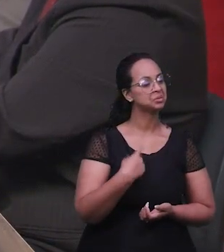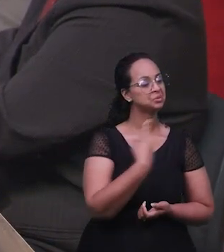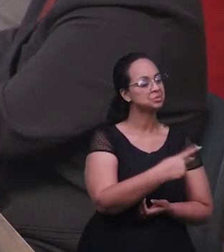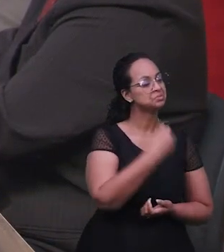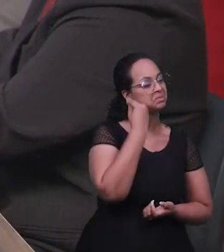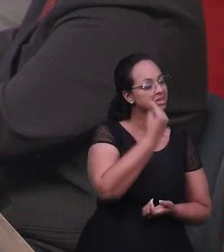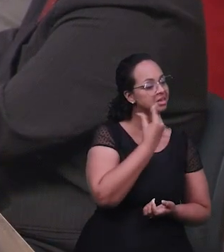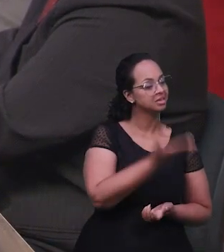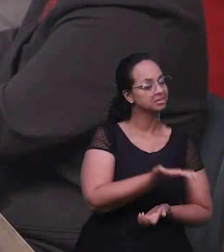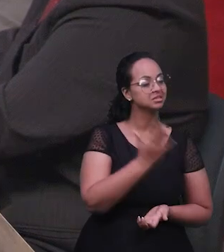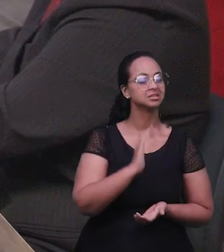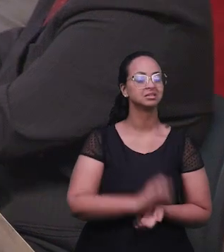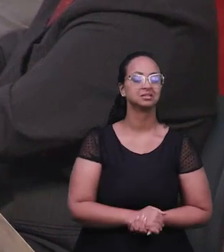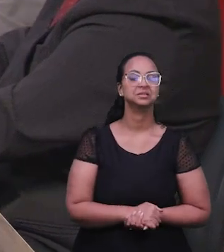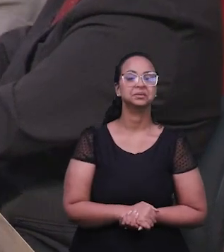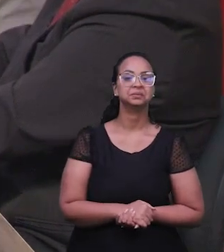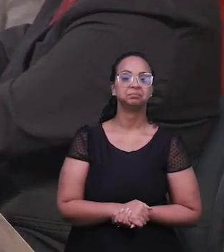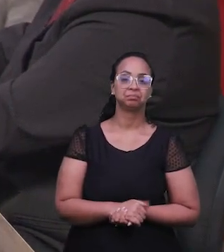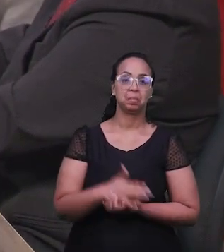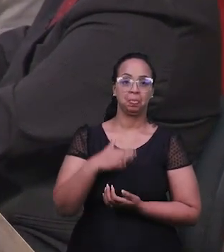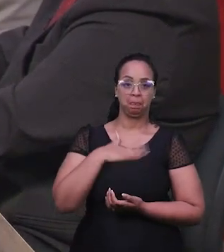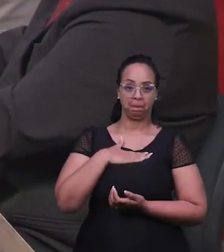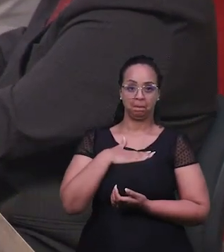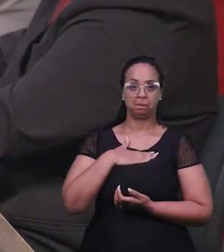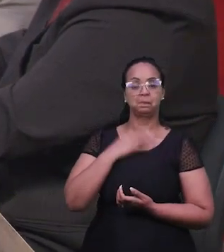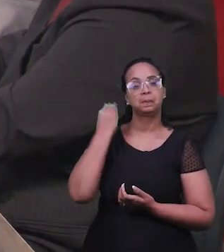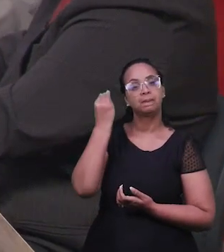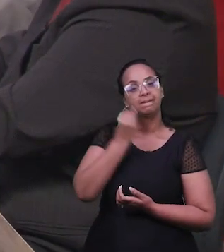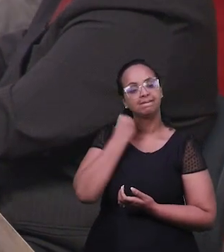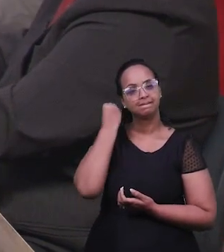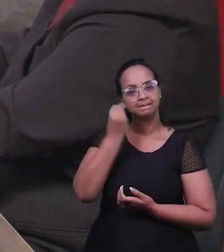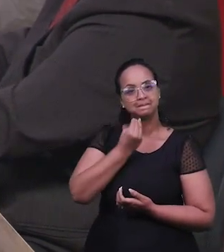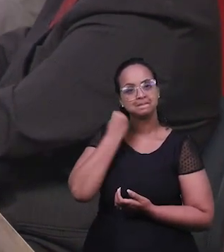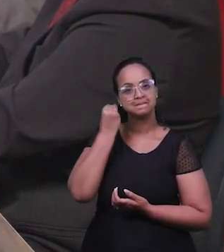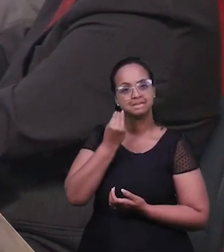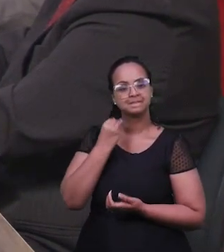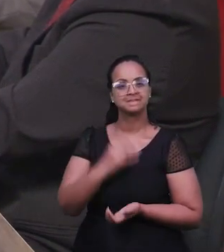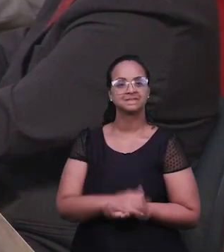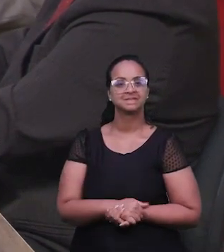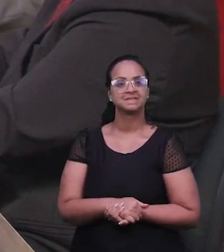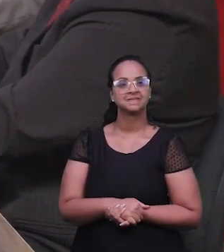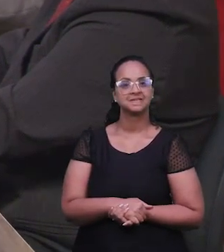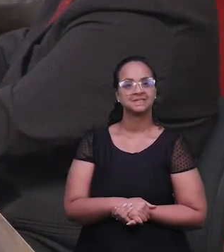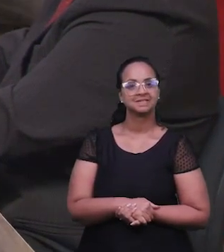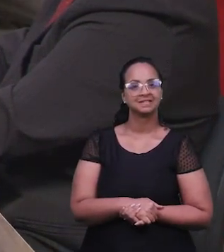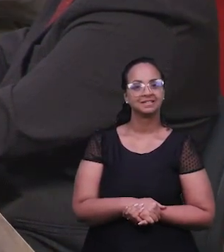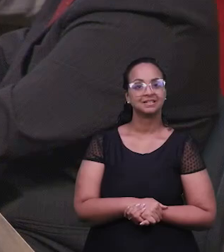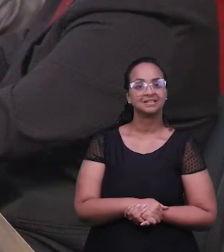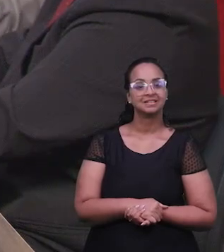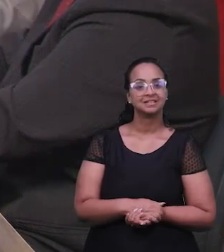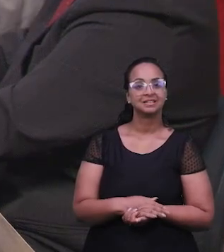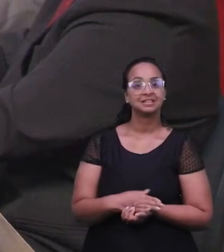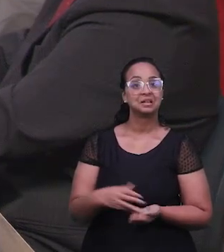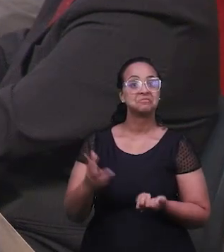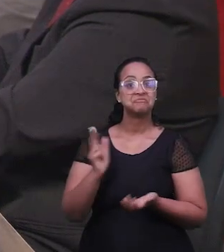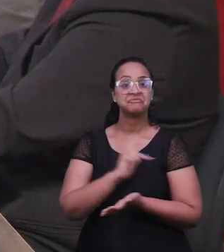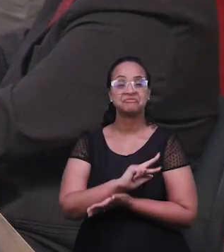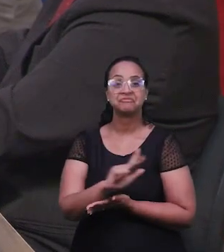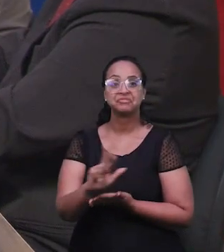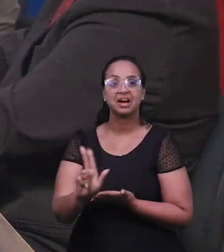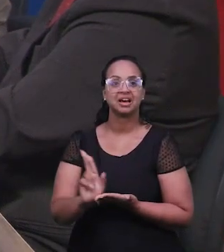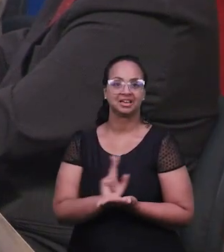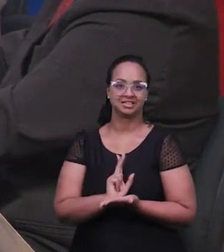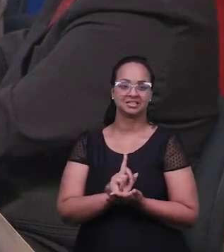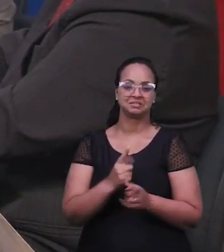experiência. A minha experiência, toda hora a gente vai lembrando, entrando tantas experiências, né? Vocês vão falando, vai, são tantas, né?